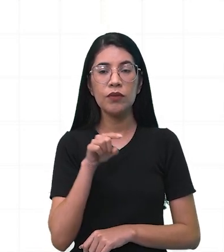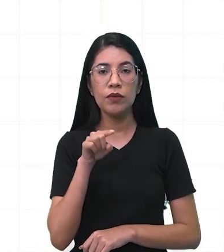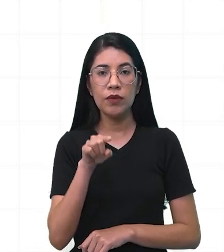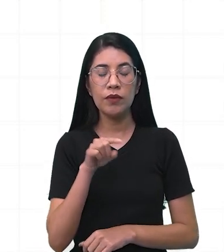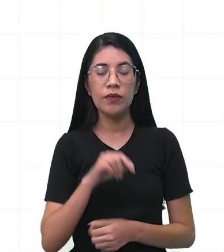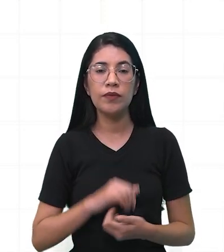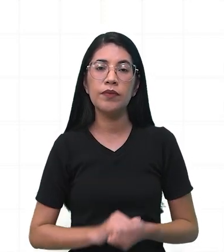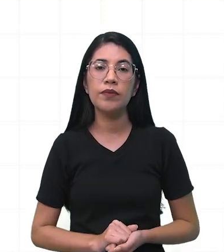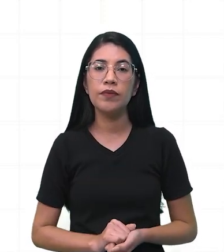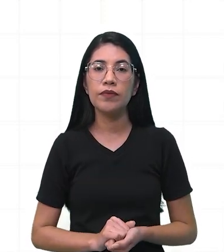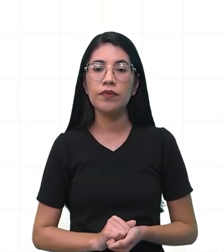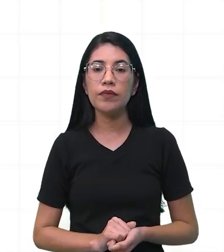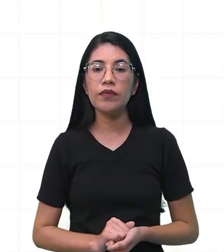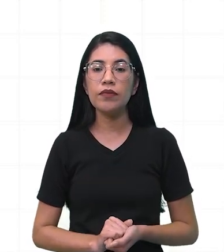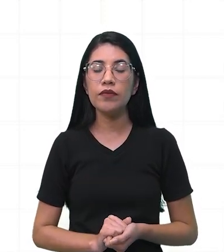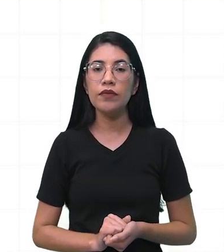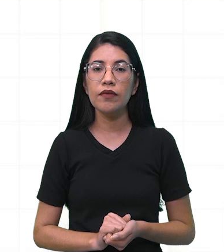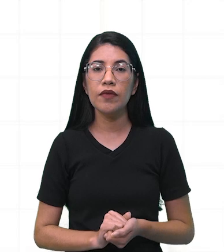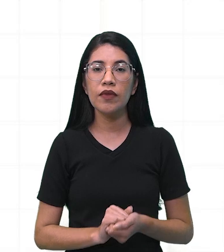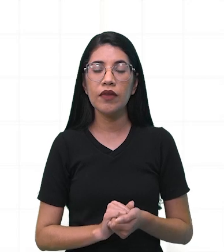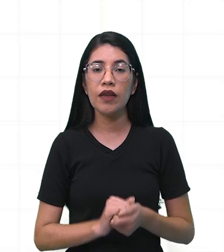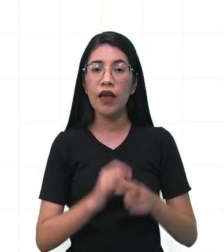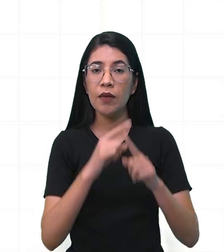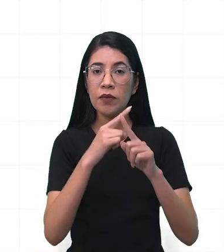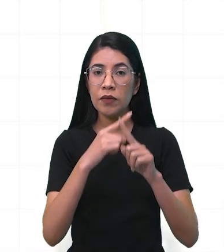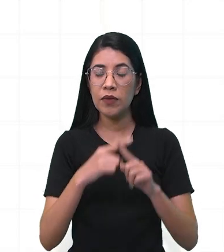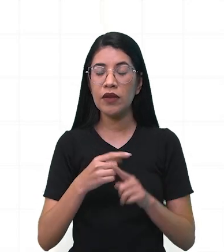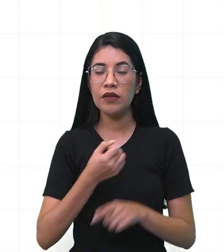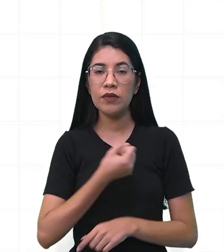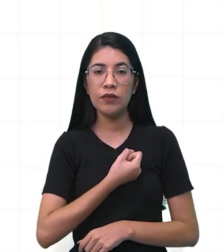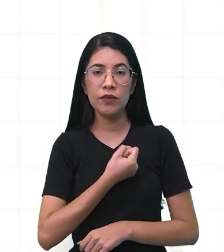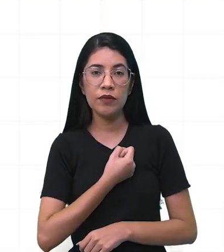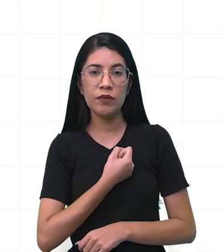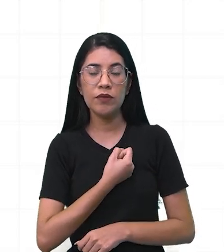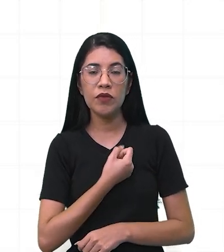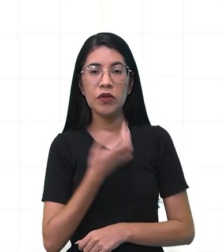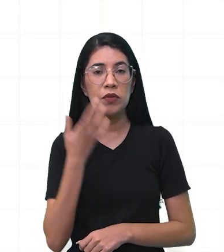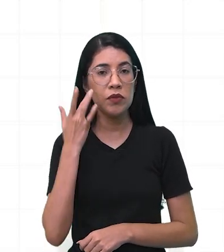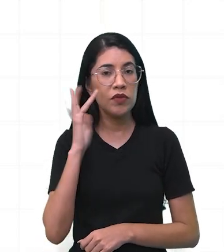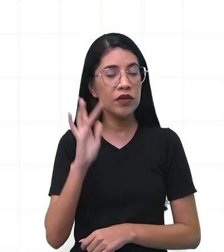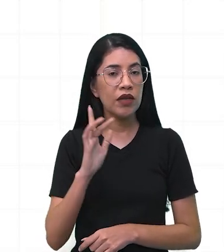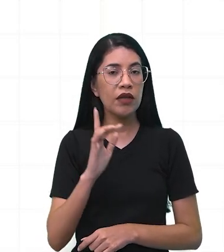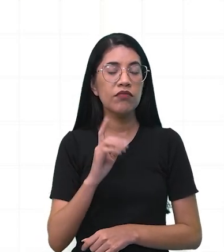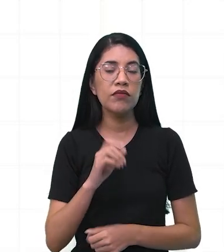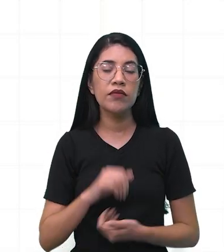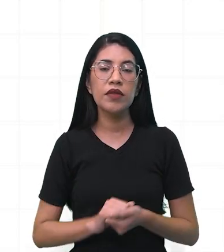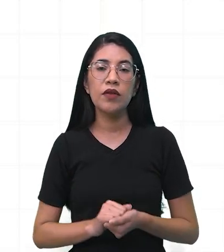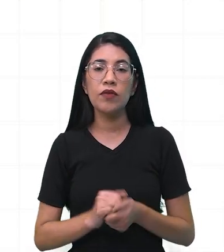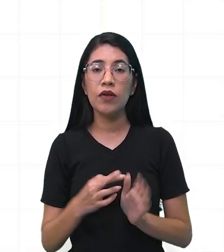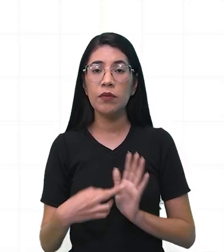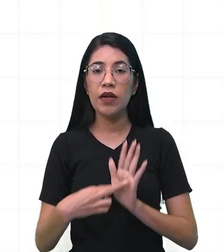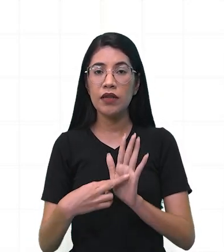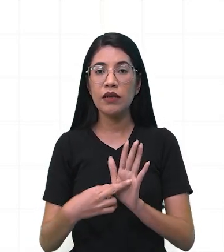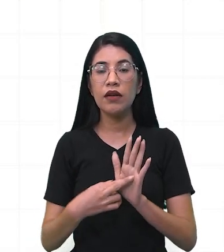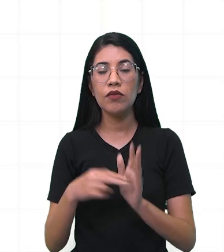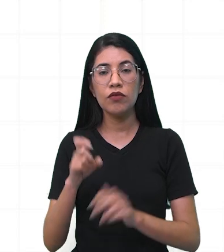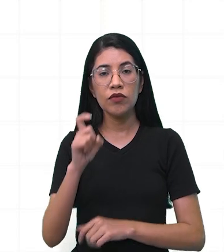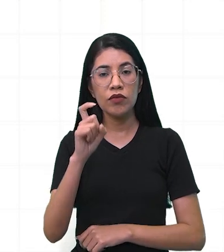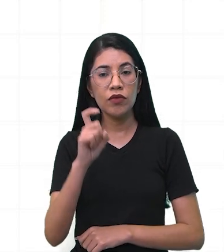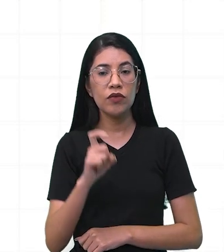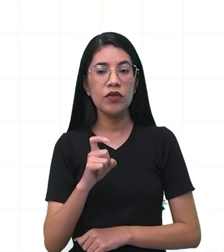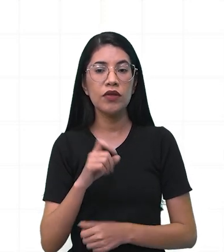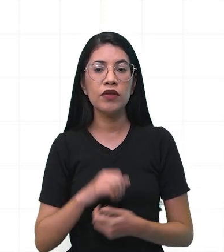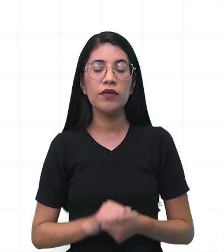O produto de um número, que número é esse? Ele falou que número é? Não, então X. O produto de um número pela